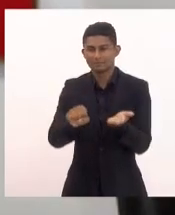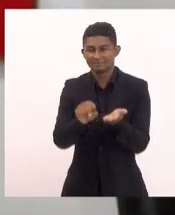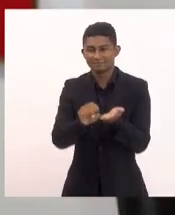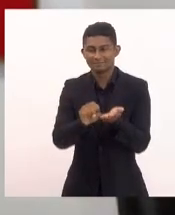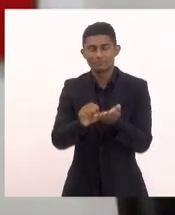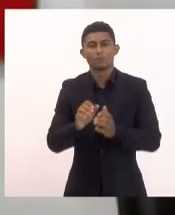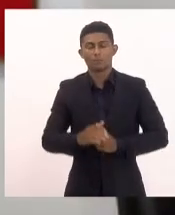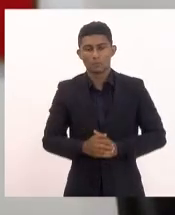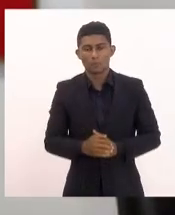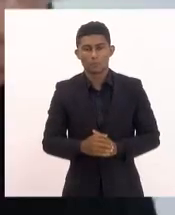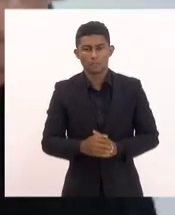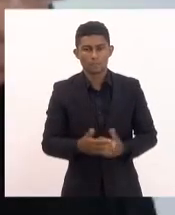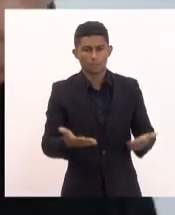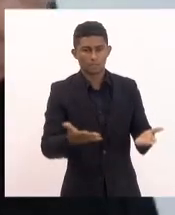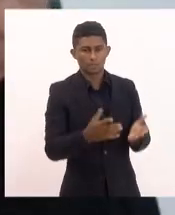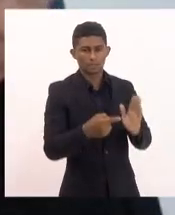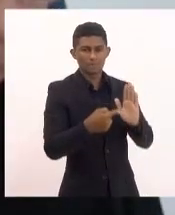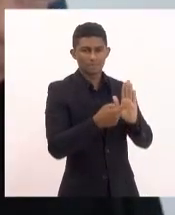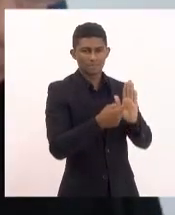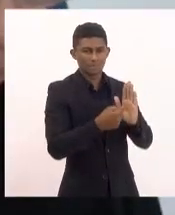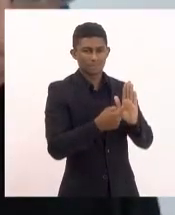o parágrafo 1º do artigo